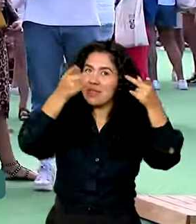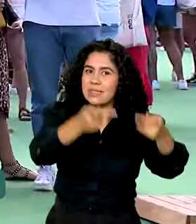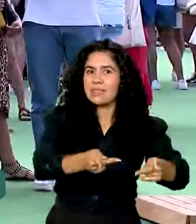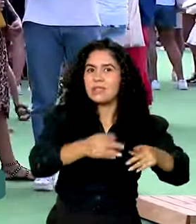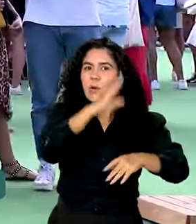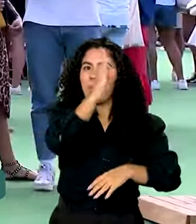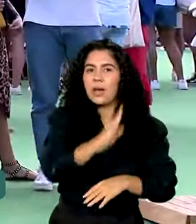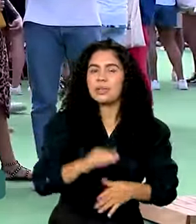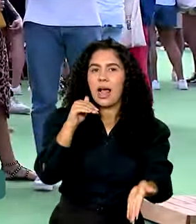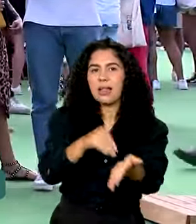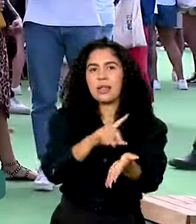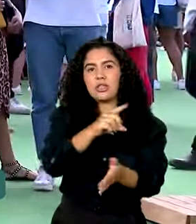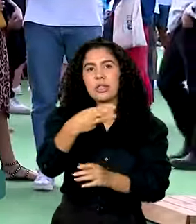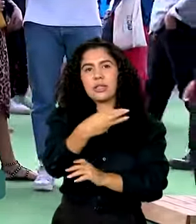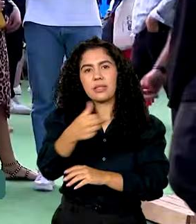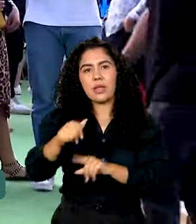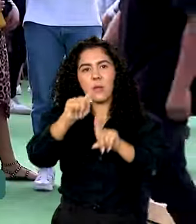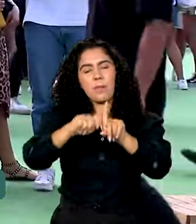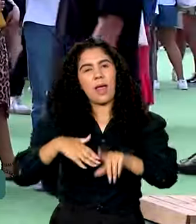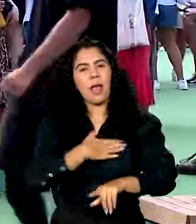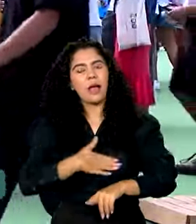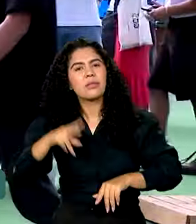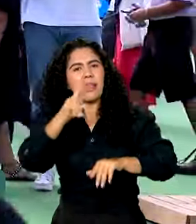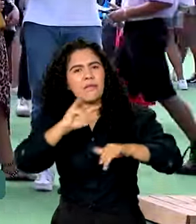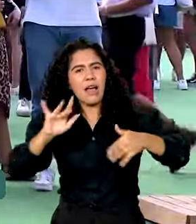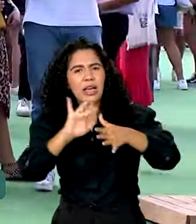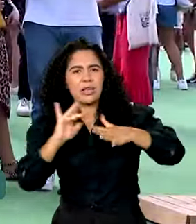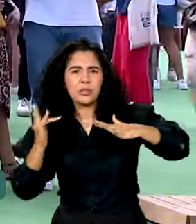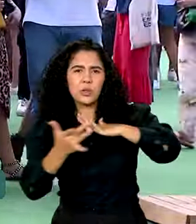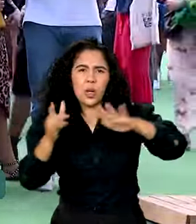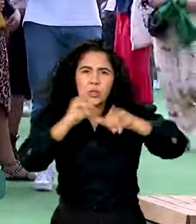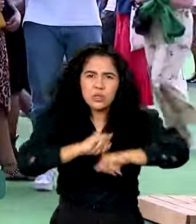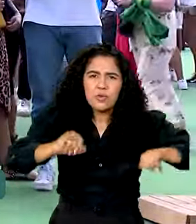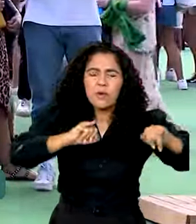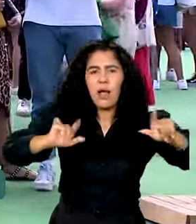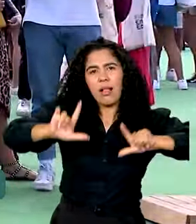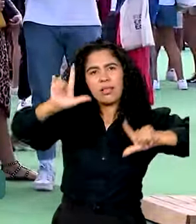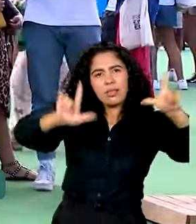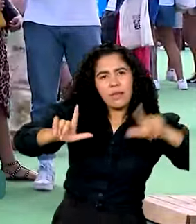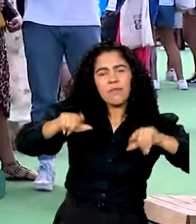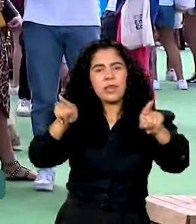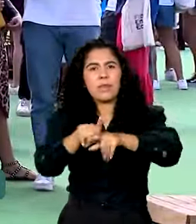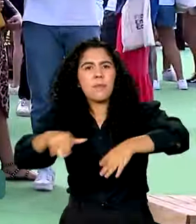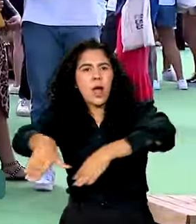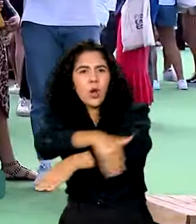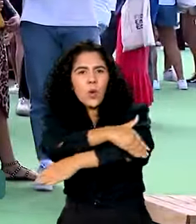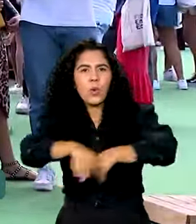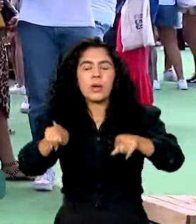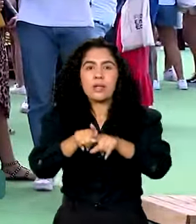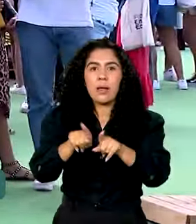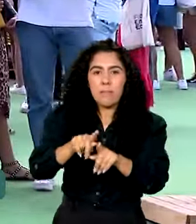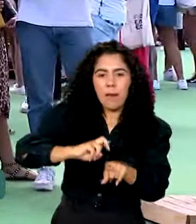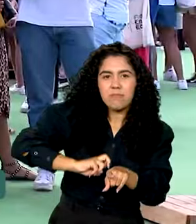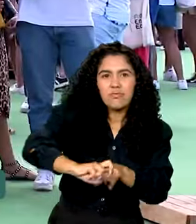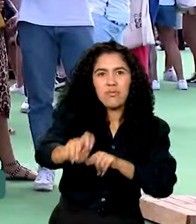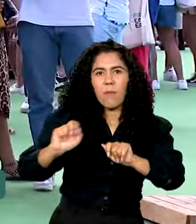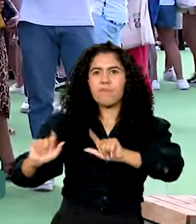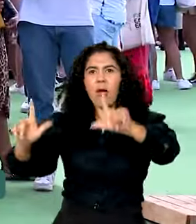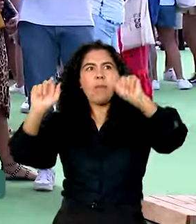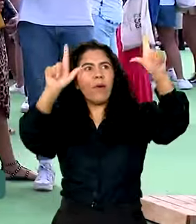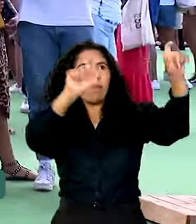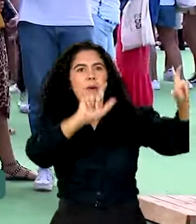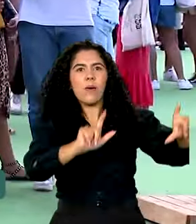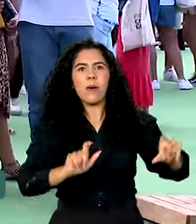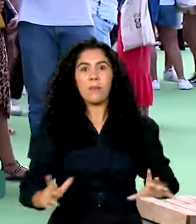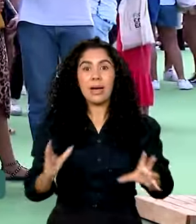será exibido na televisão, nas redes sociais, nas ruas, táxis e estações de metrô em 6 países da Europa. Aqui